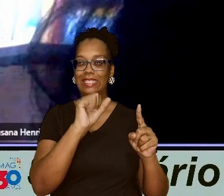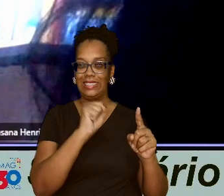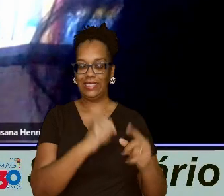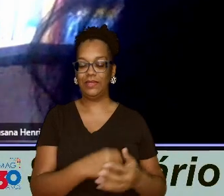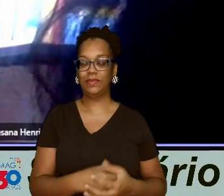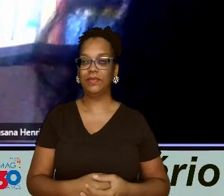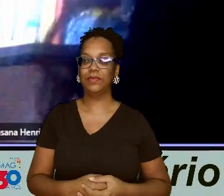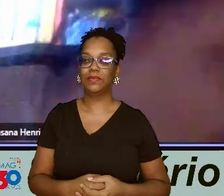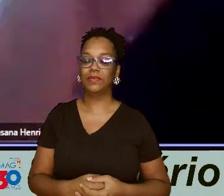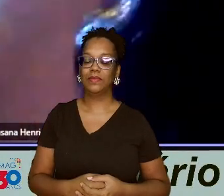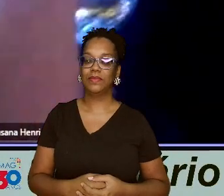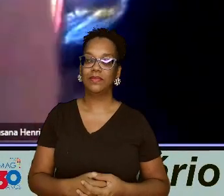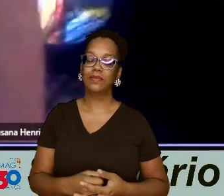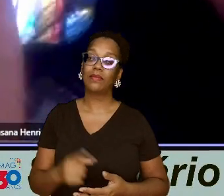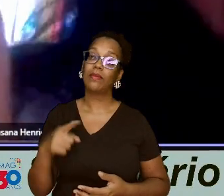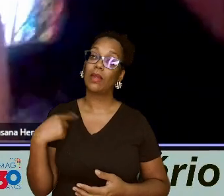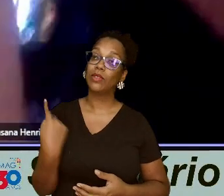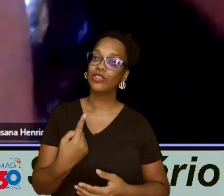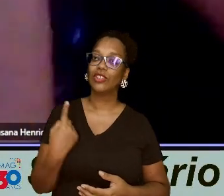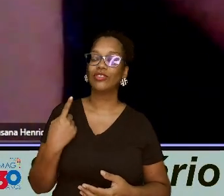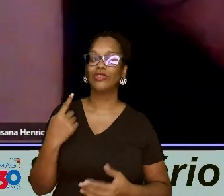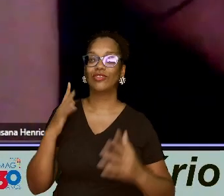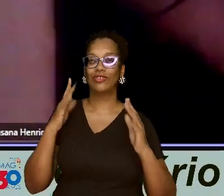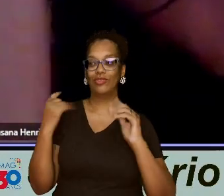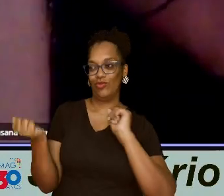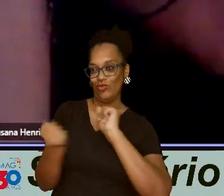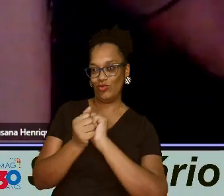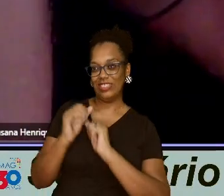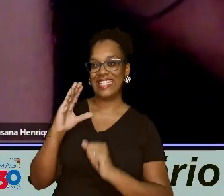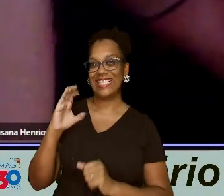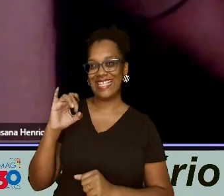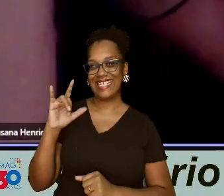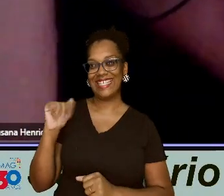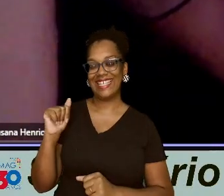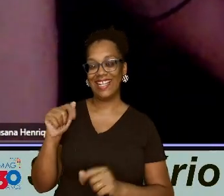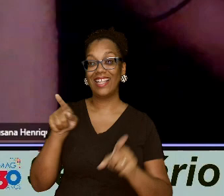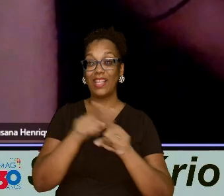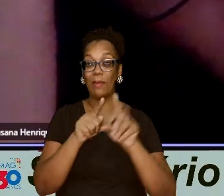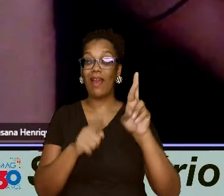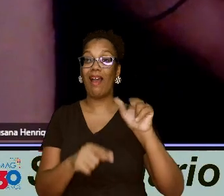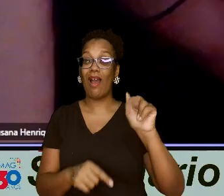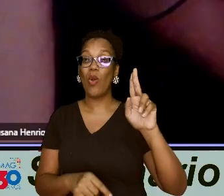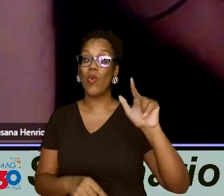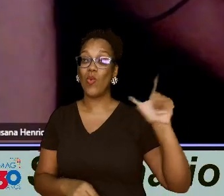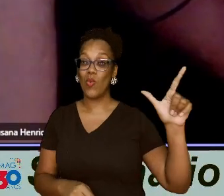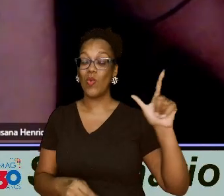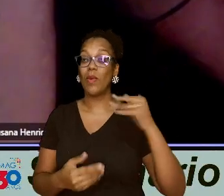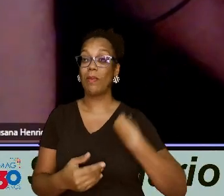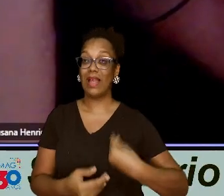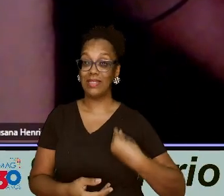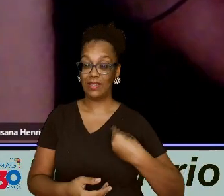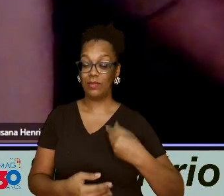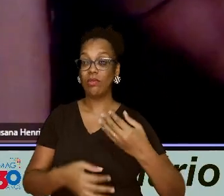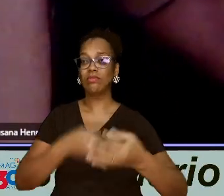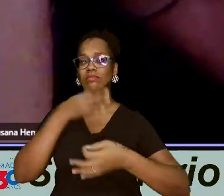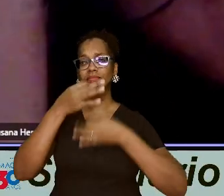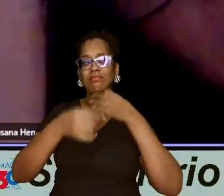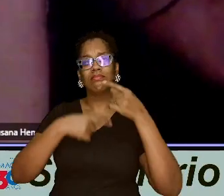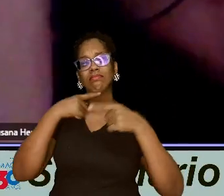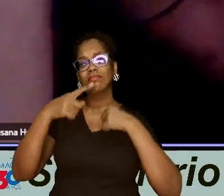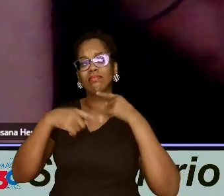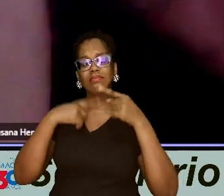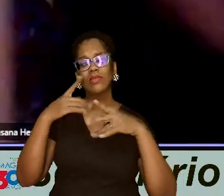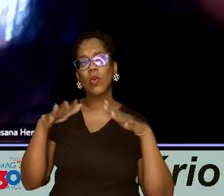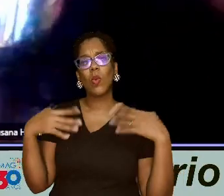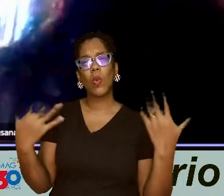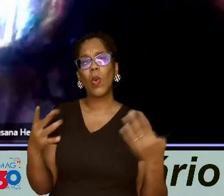para a gente que, como eu e a Cecília trabalhamos há um tempo, o Raul também participou da disciplina, a gente tem esse questionamento sobre quais são os litigantes do